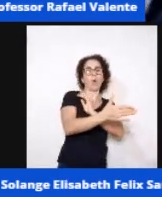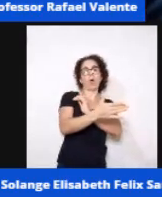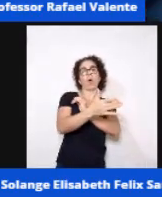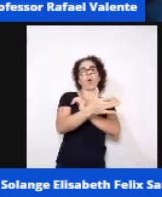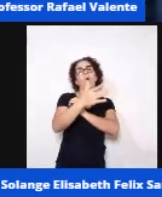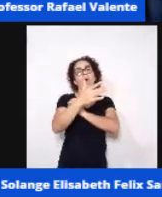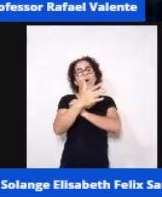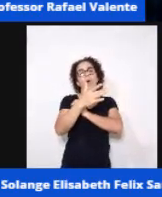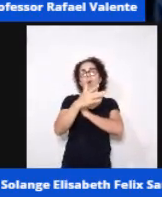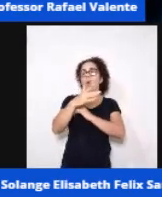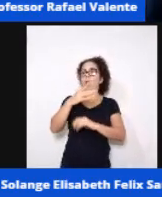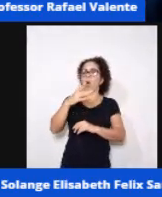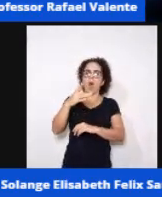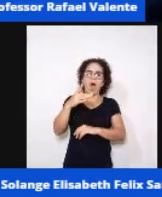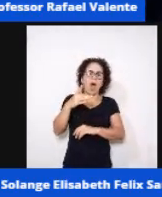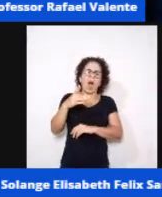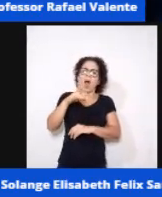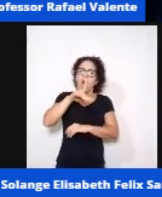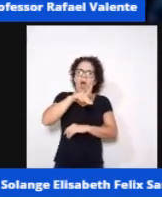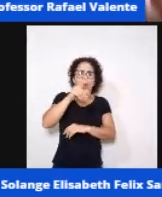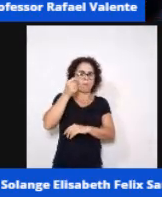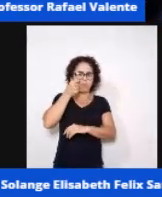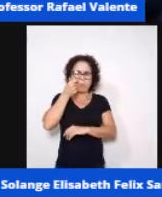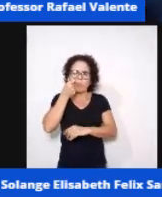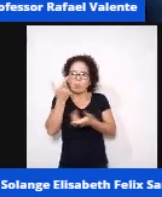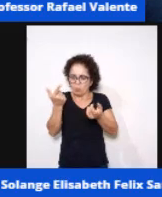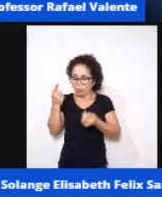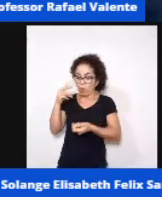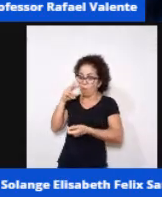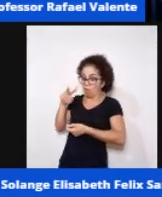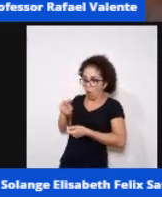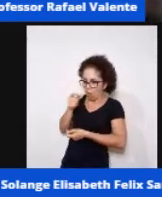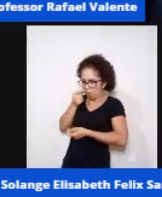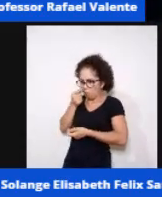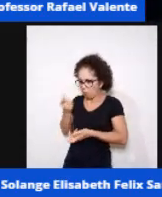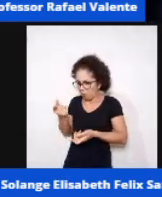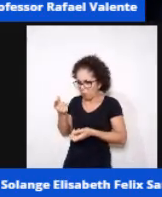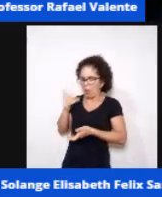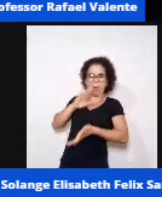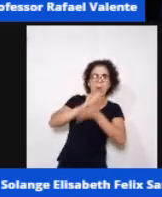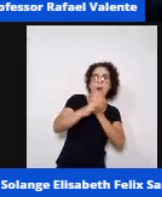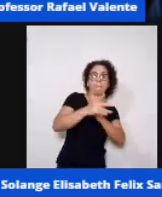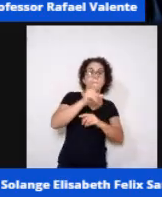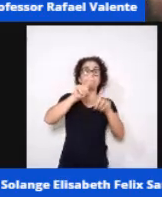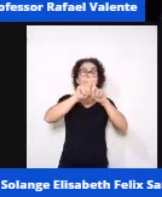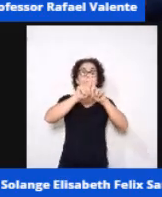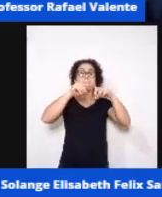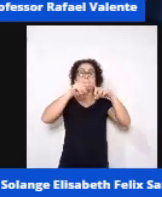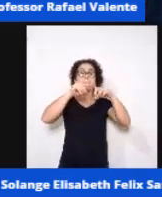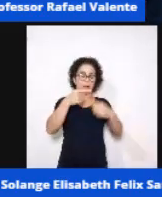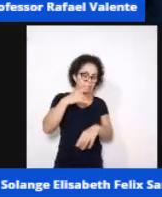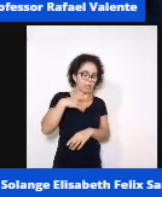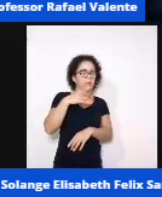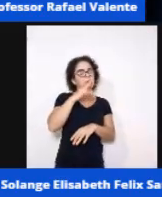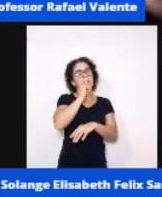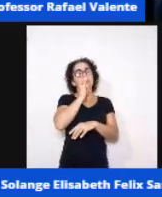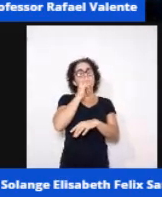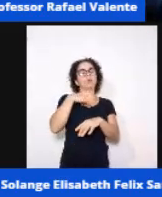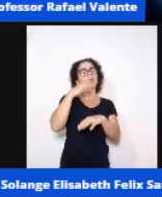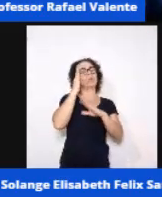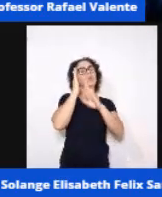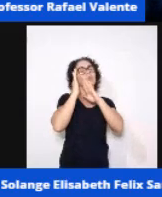o rato, eu não vou atrás nem a pau. Se eu estou dormindo, eu vejo a barata, eu vou pegar alguma coisa para acertar nela. Ela sumiu da